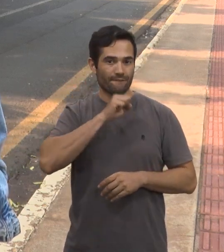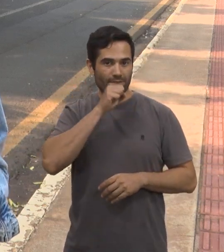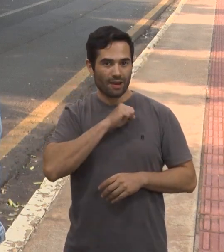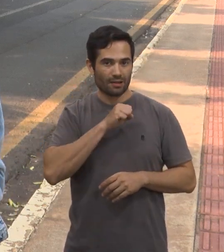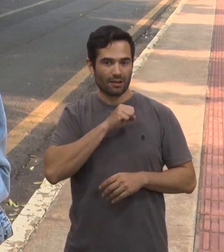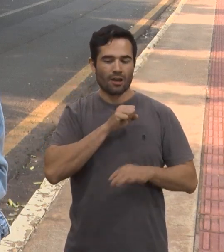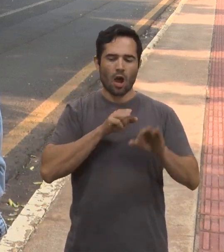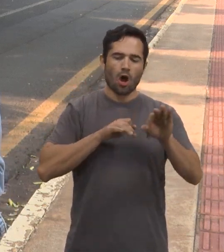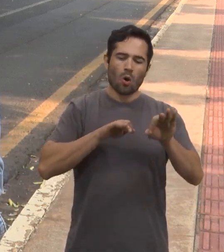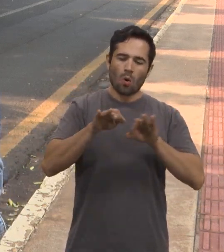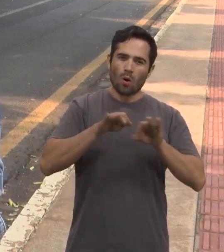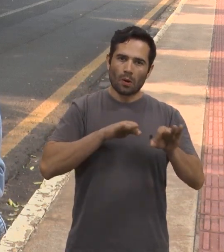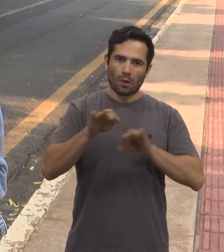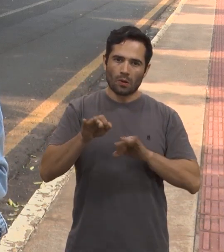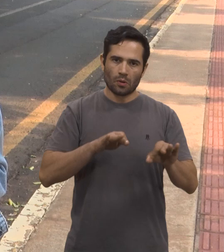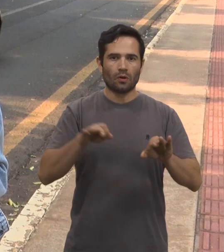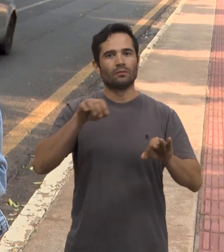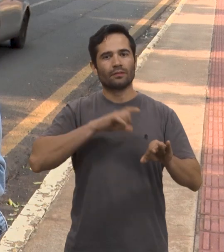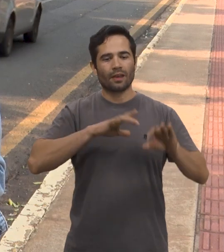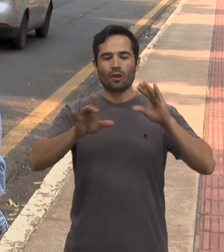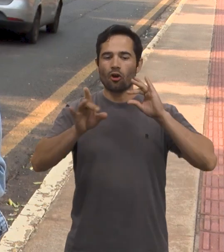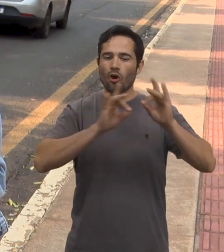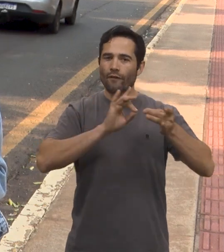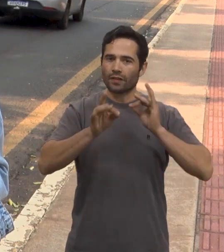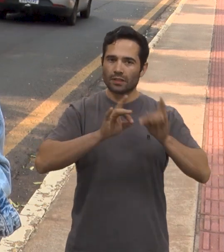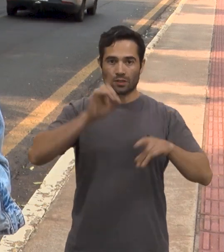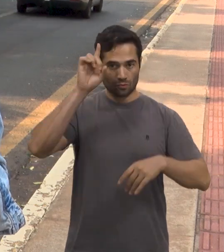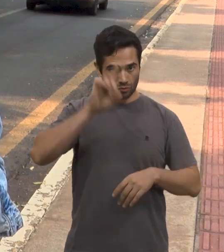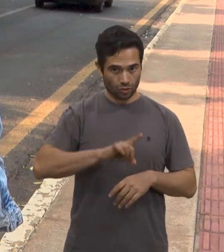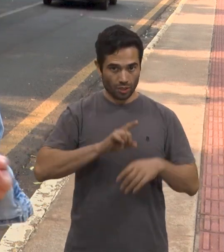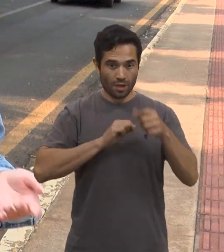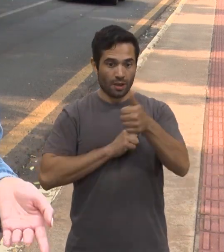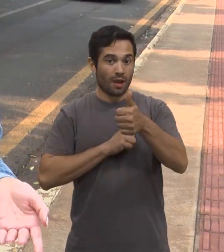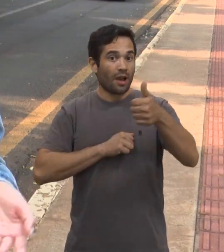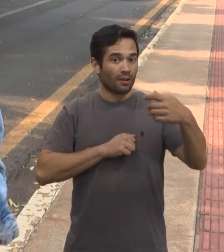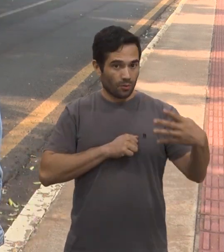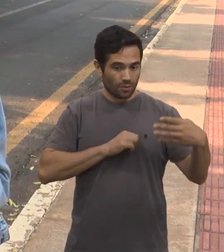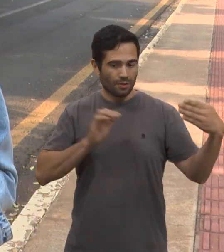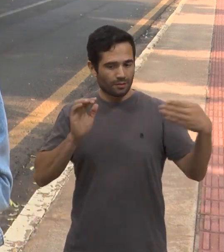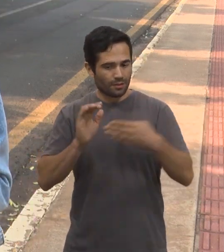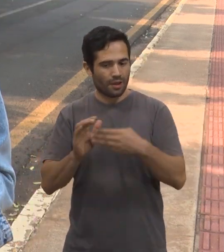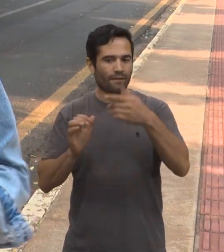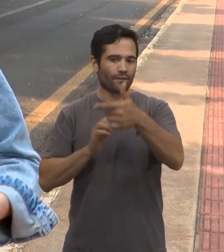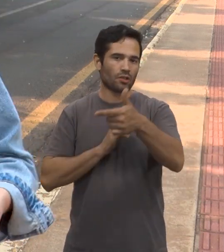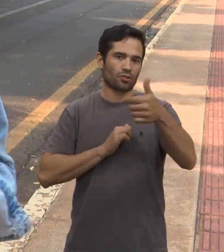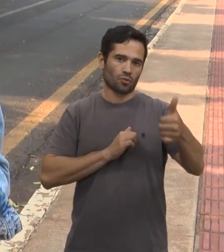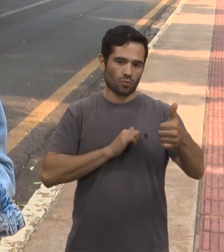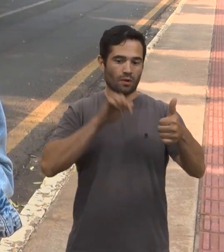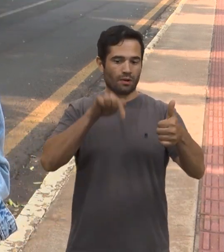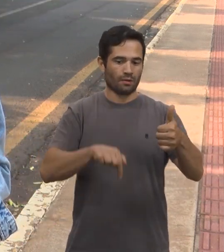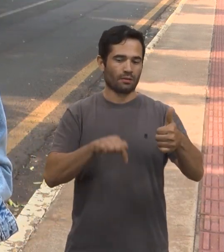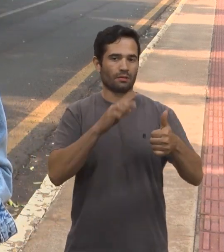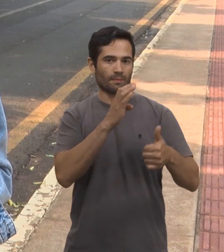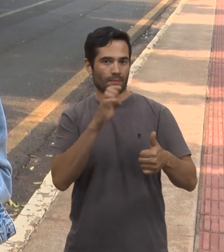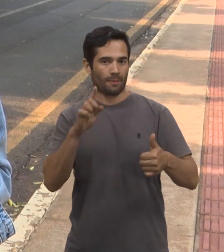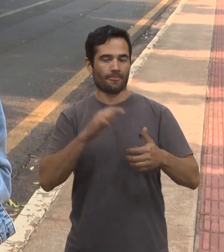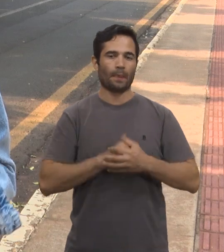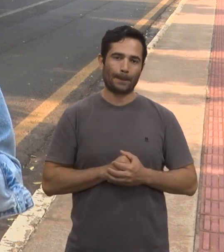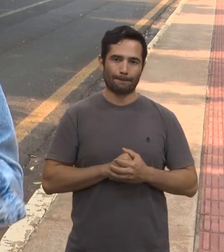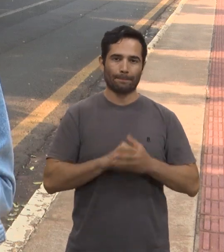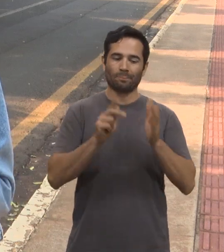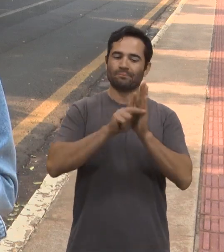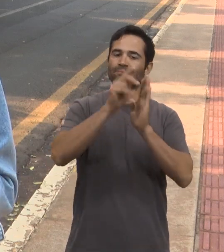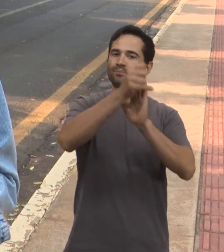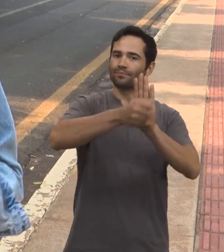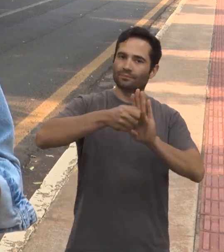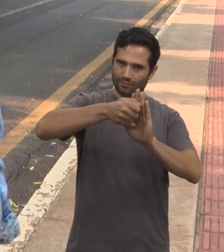idosa foi Preparado um ciclo de oficinas entre os dias 14 e 21 na Cidade Universitária